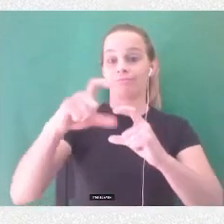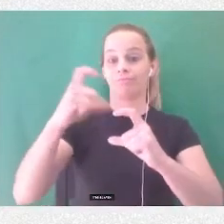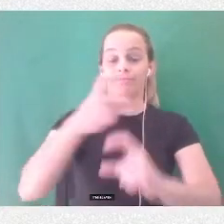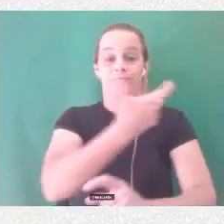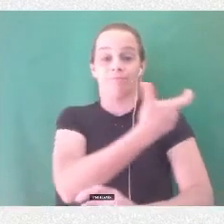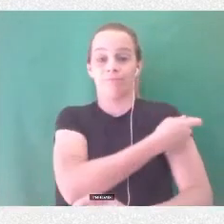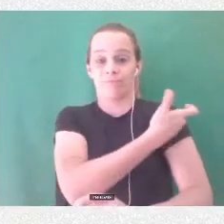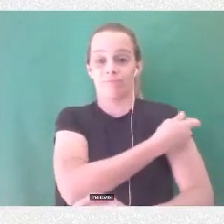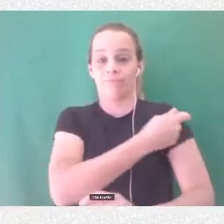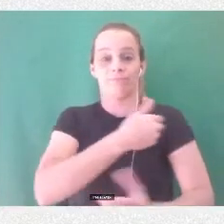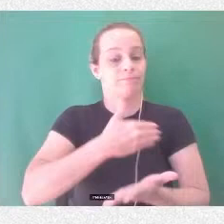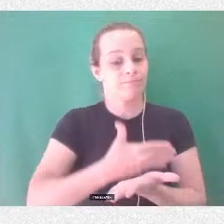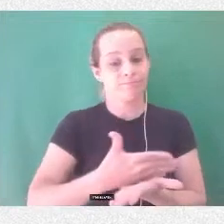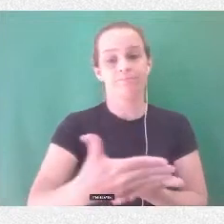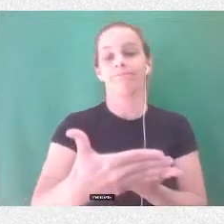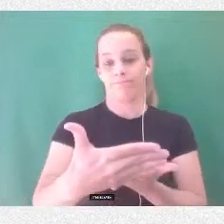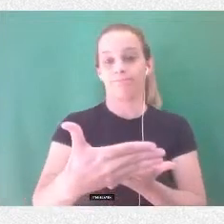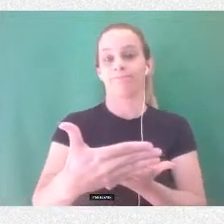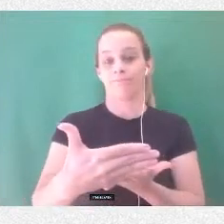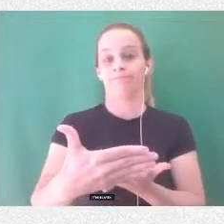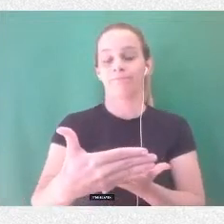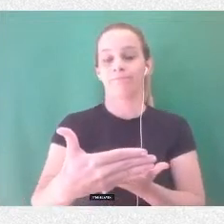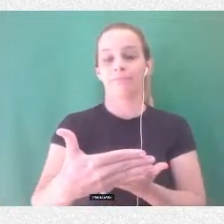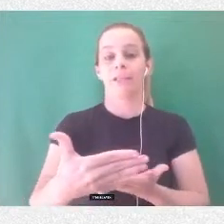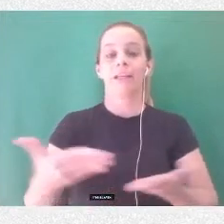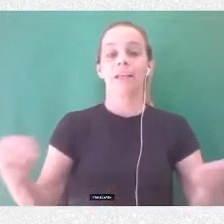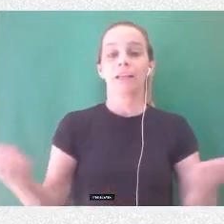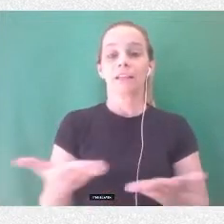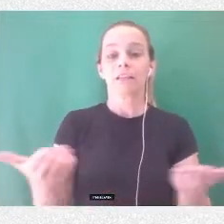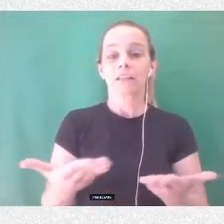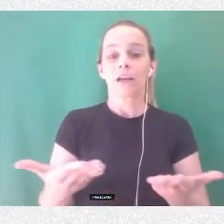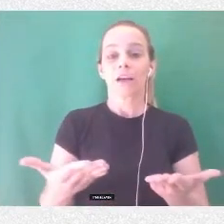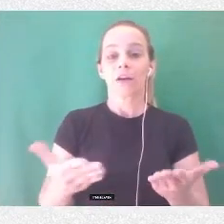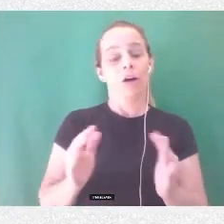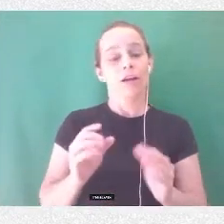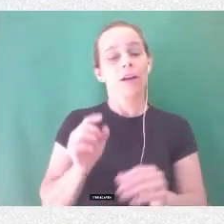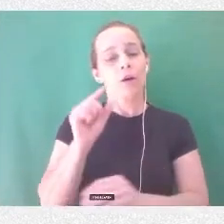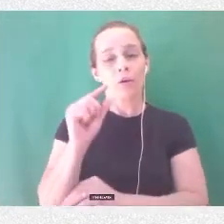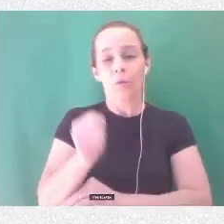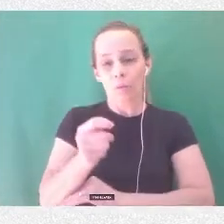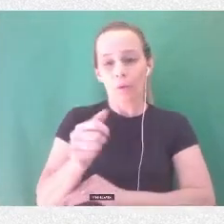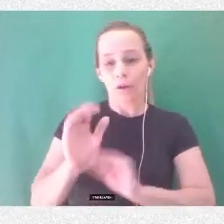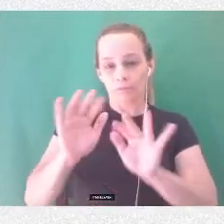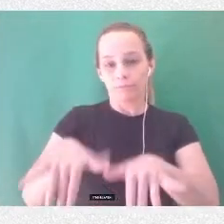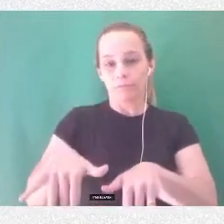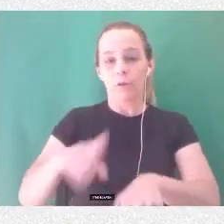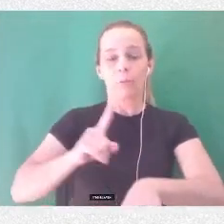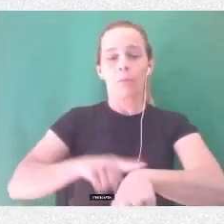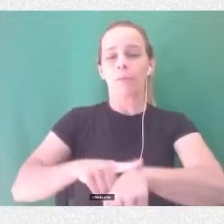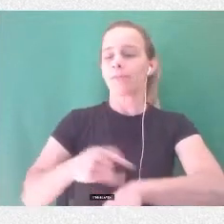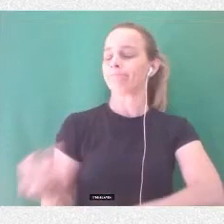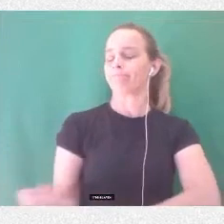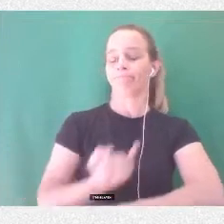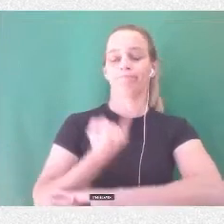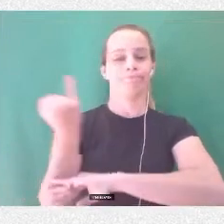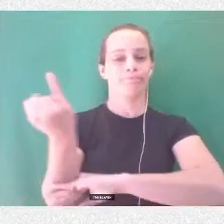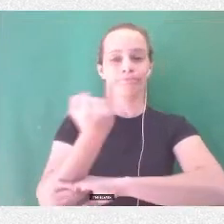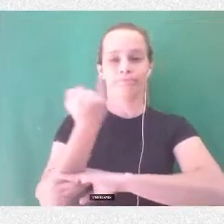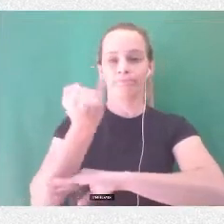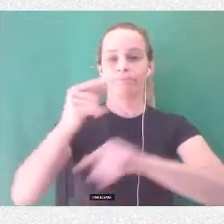os seus processos. E para dizer, me encaminhando para o final, nesse momento tão importante para a